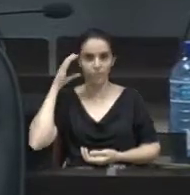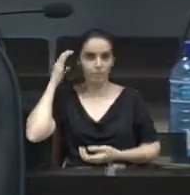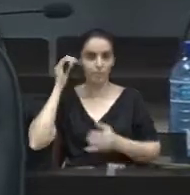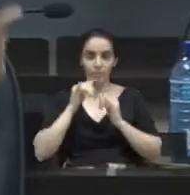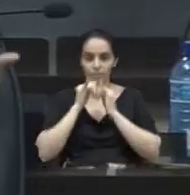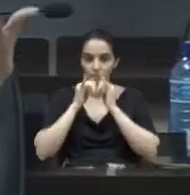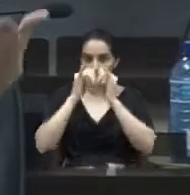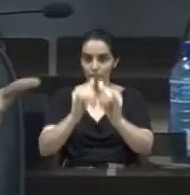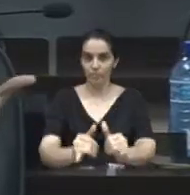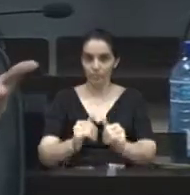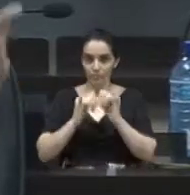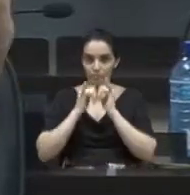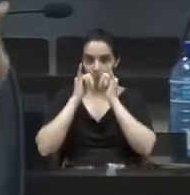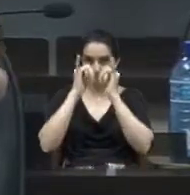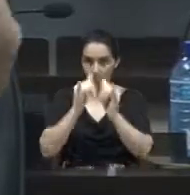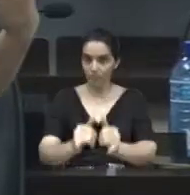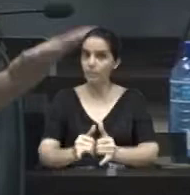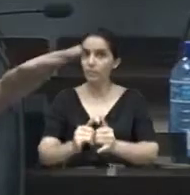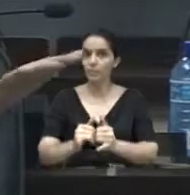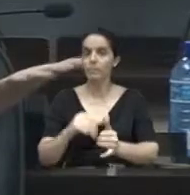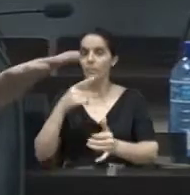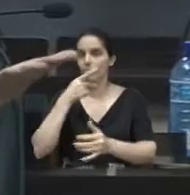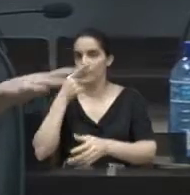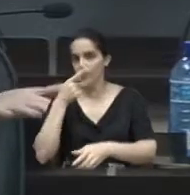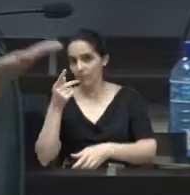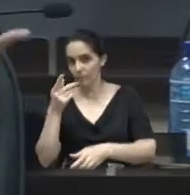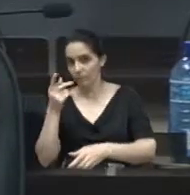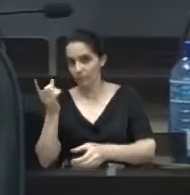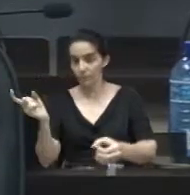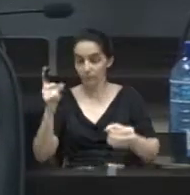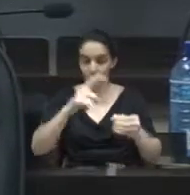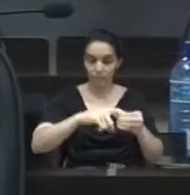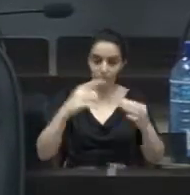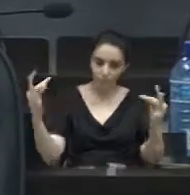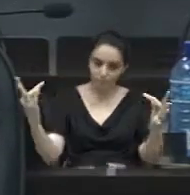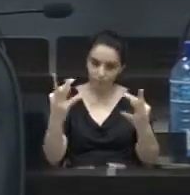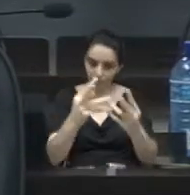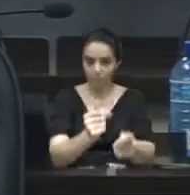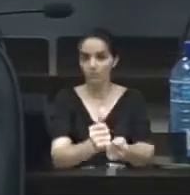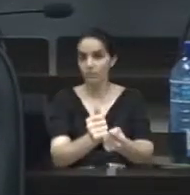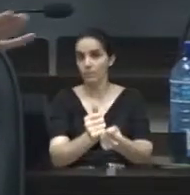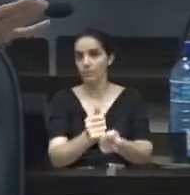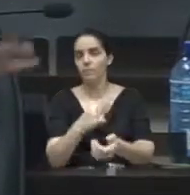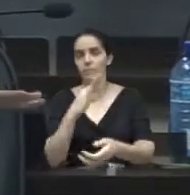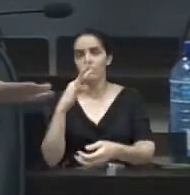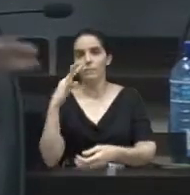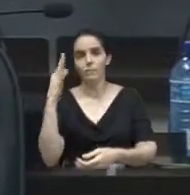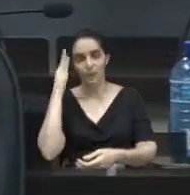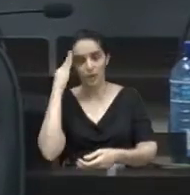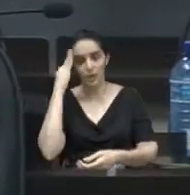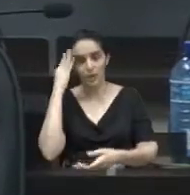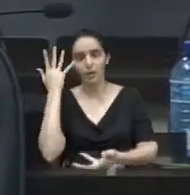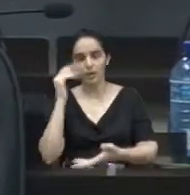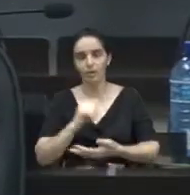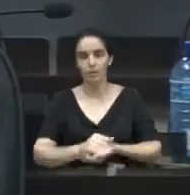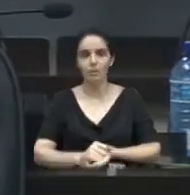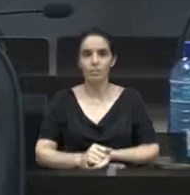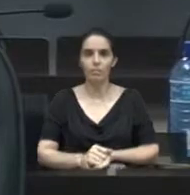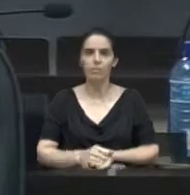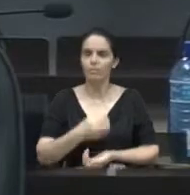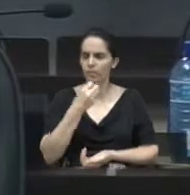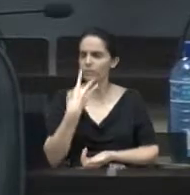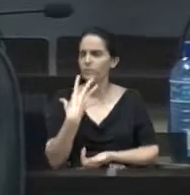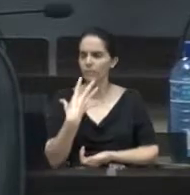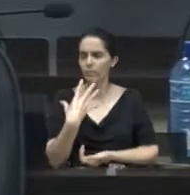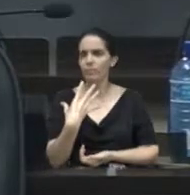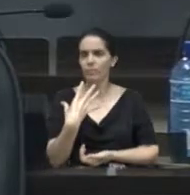e ter assumido esse compromisso de voltar em todos esses lugares depois para fazer esse acompanhamento. Sem sombra de dúvidas, há boa intenção